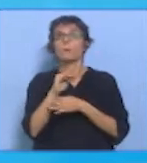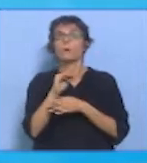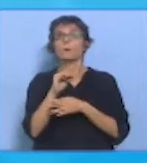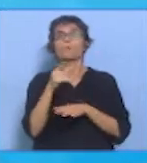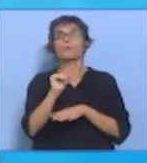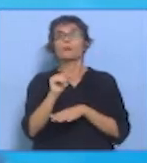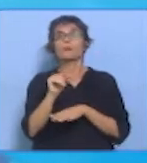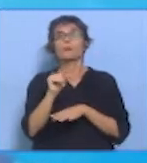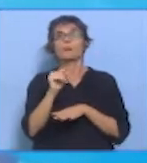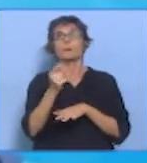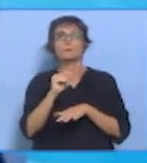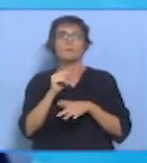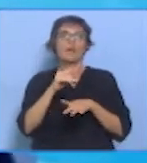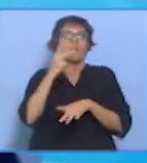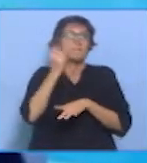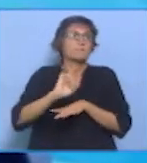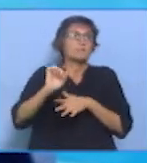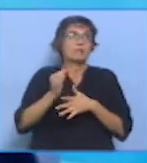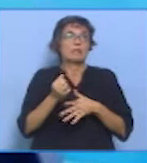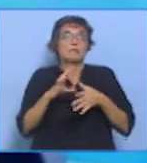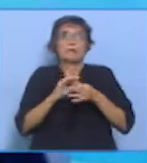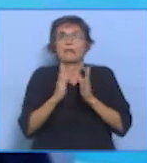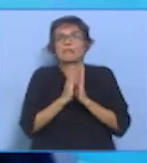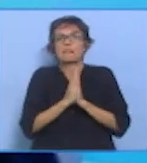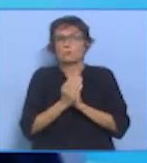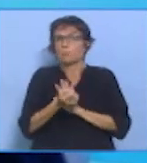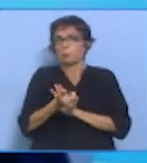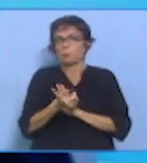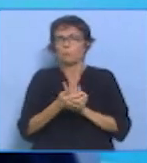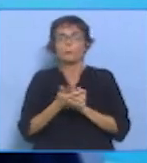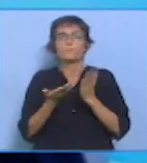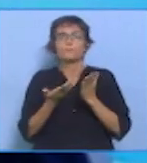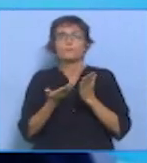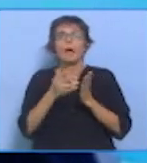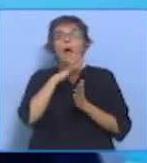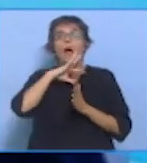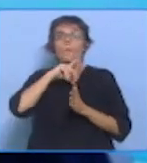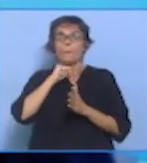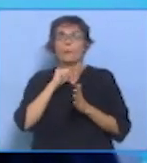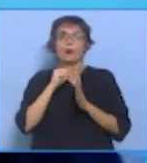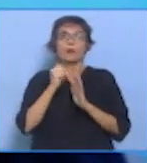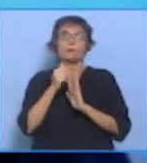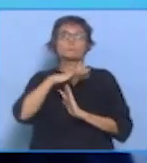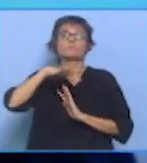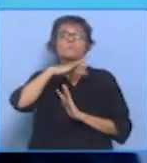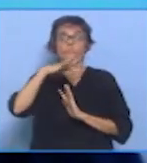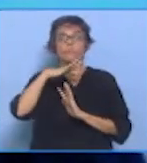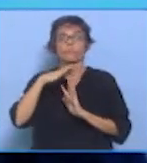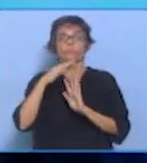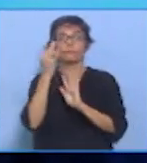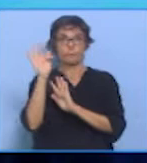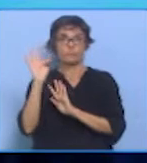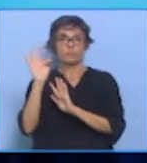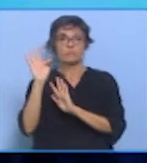portanto não tinha uma vida muito cristã. A mãe vinha de uma família refugiada que tinha vindo de França, portanto família